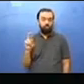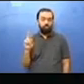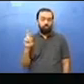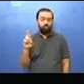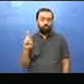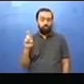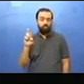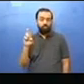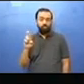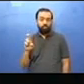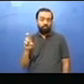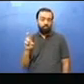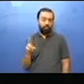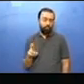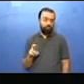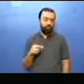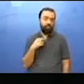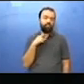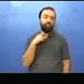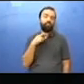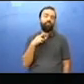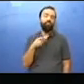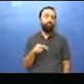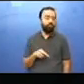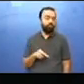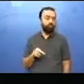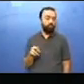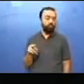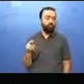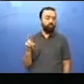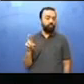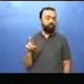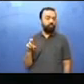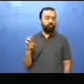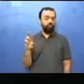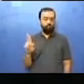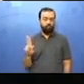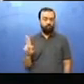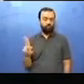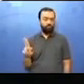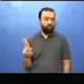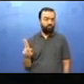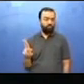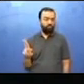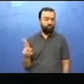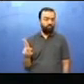ru. Vocês se lembram da coruja? Muito bem. R com U.